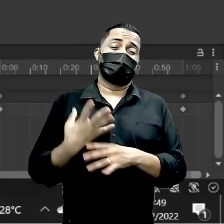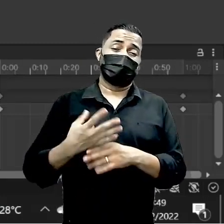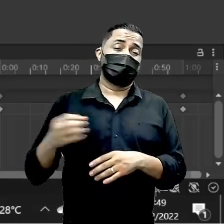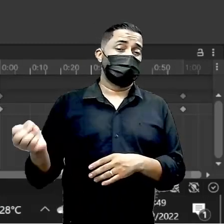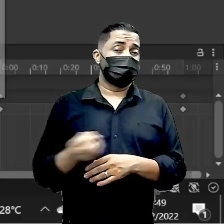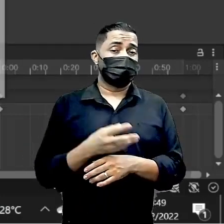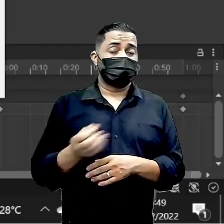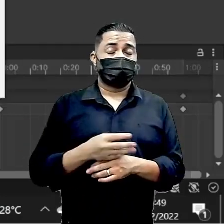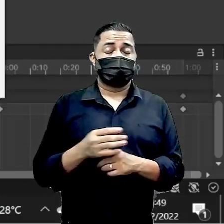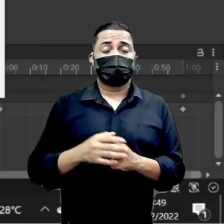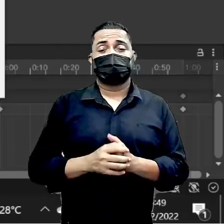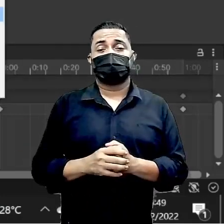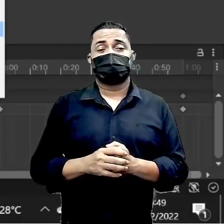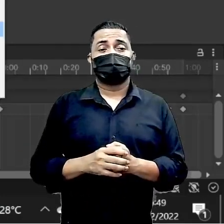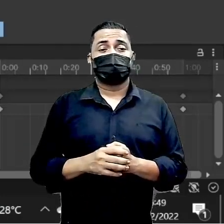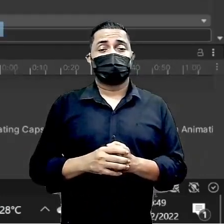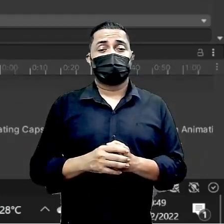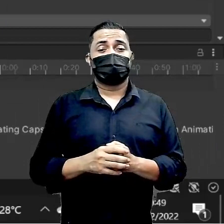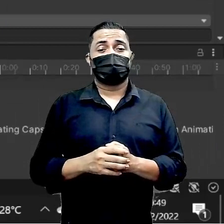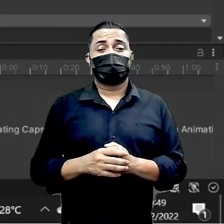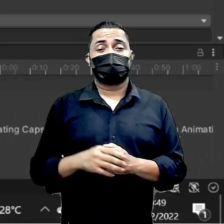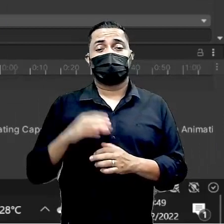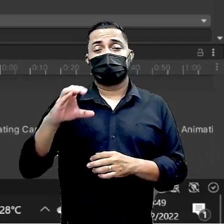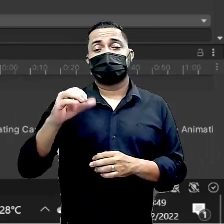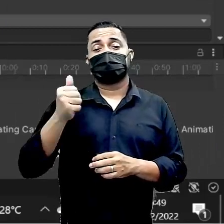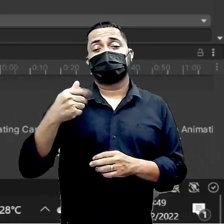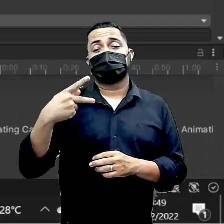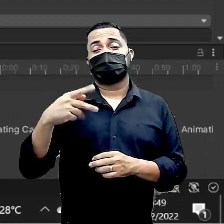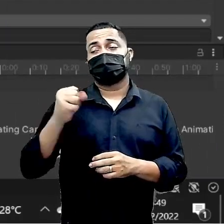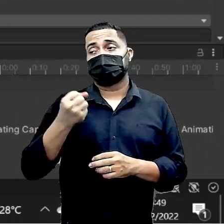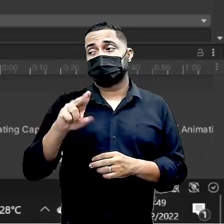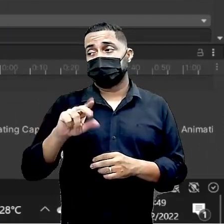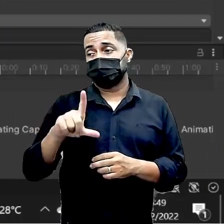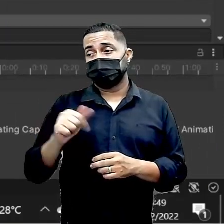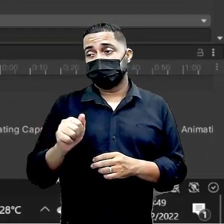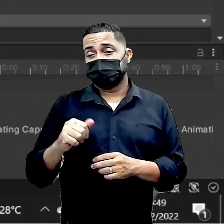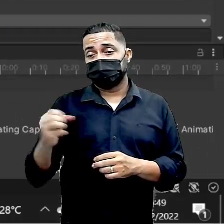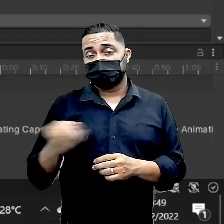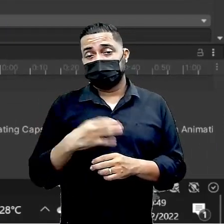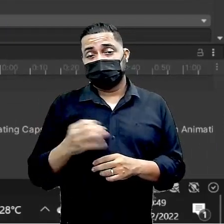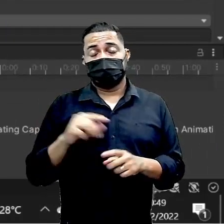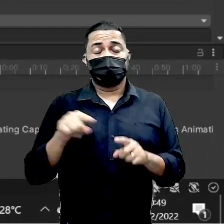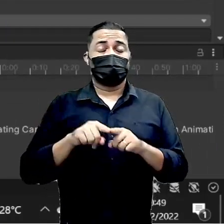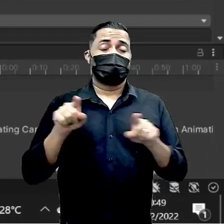objeto. Vou criar agora uma cápsula, que vai ser o meu projeto.